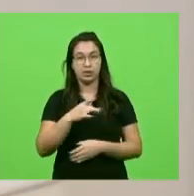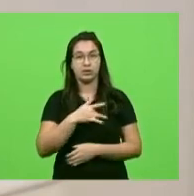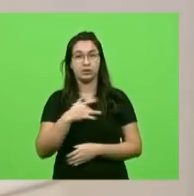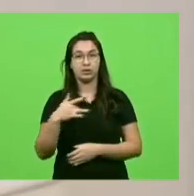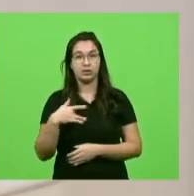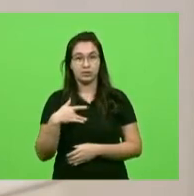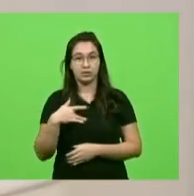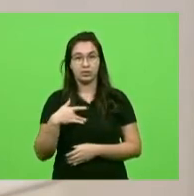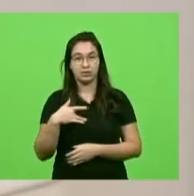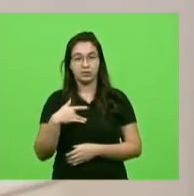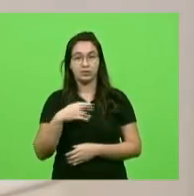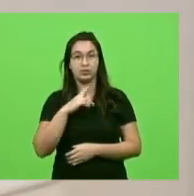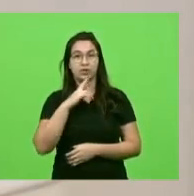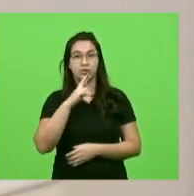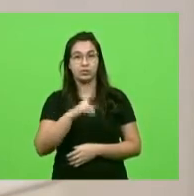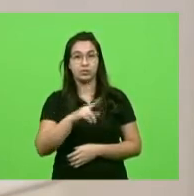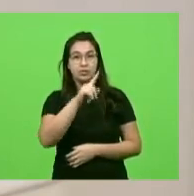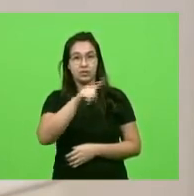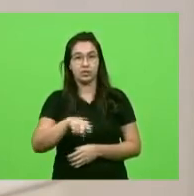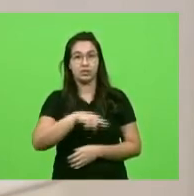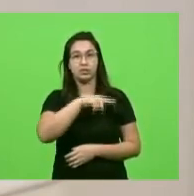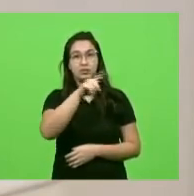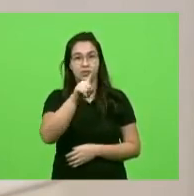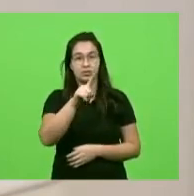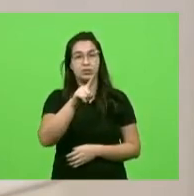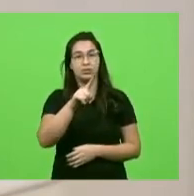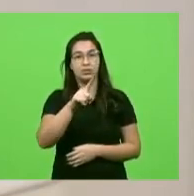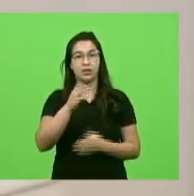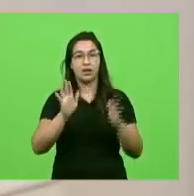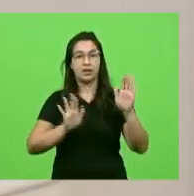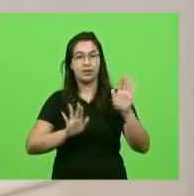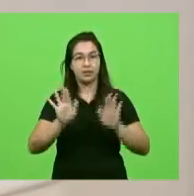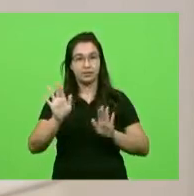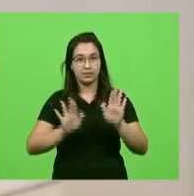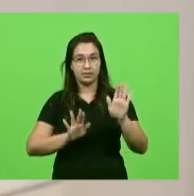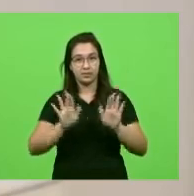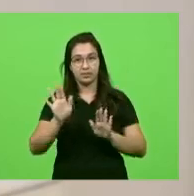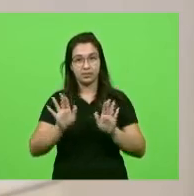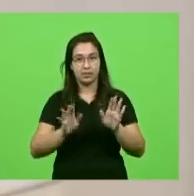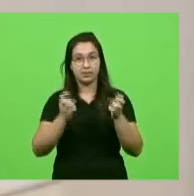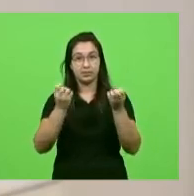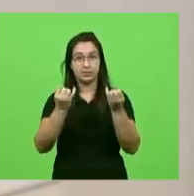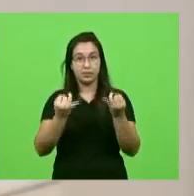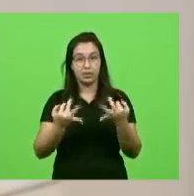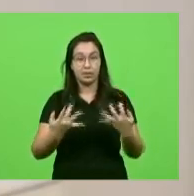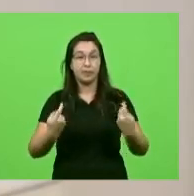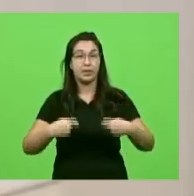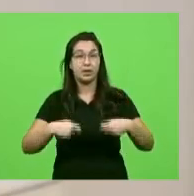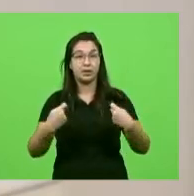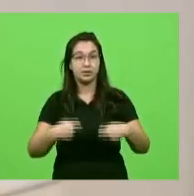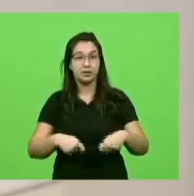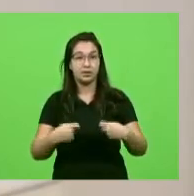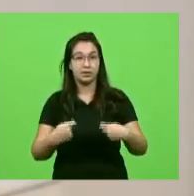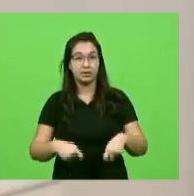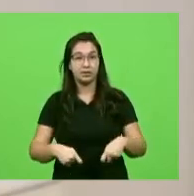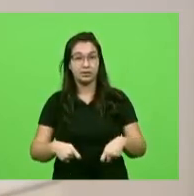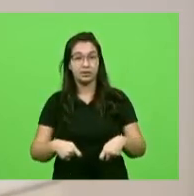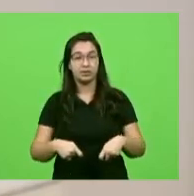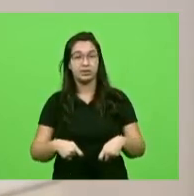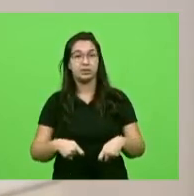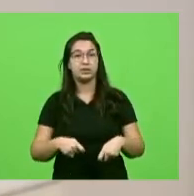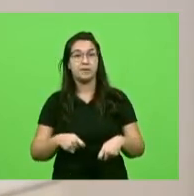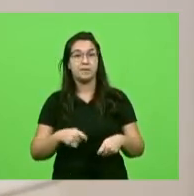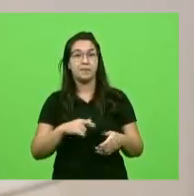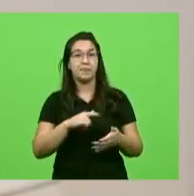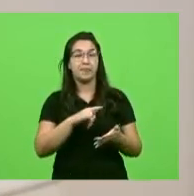quanto à forma de anulação da dispensa de licitação, salientou a necessidade de oportunizar a